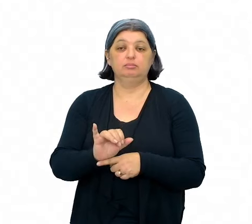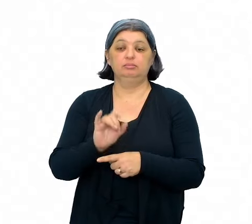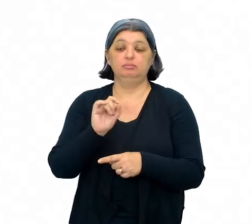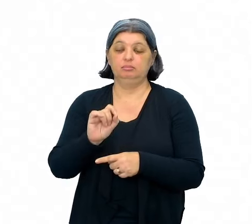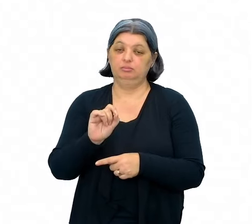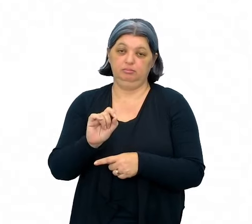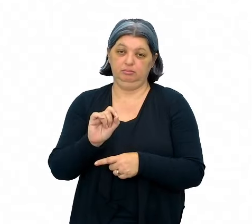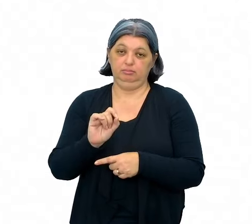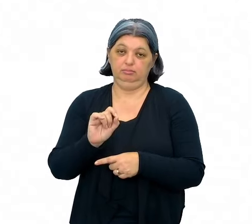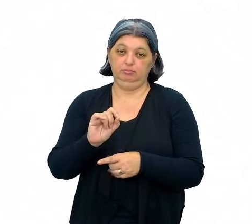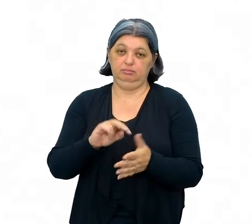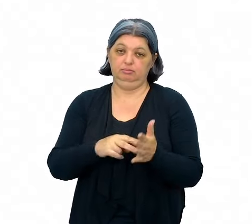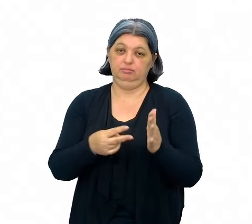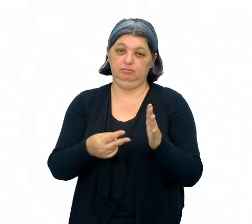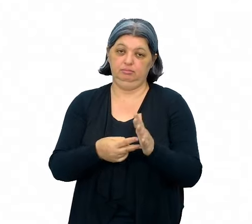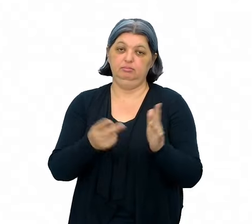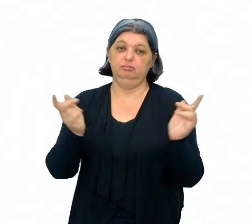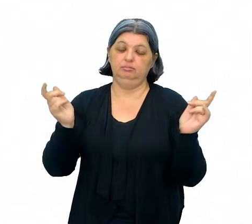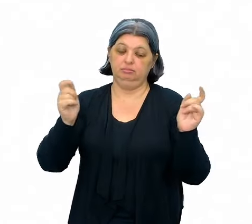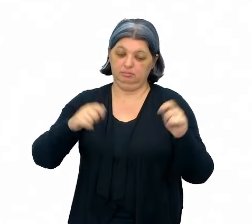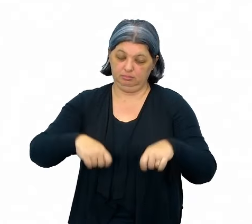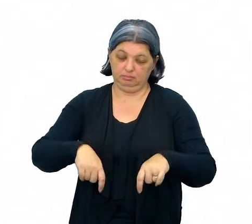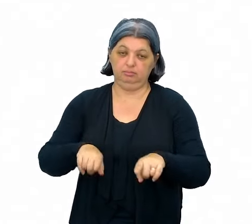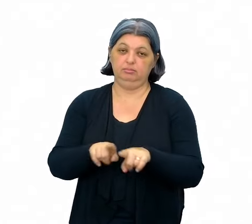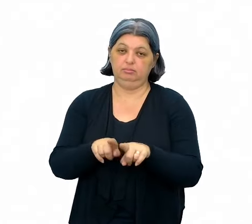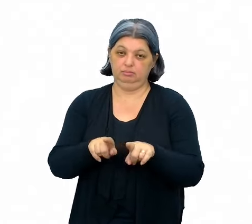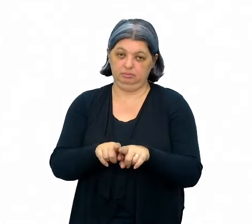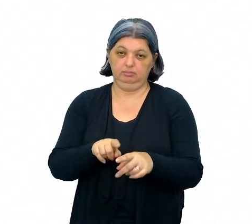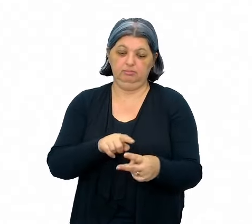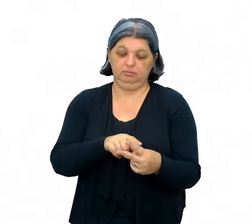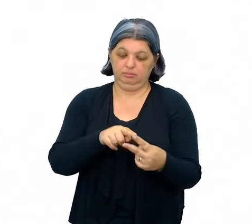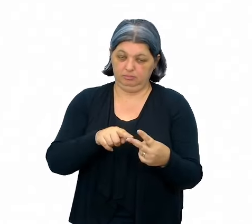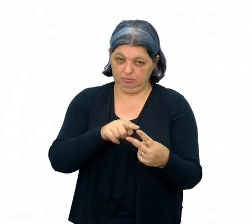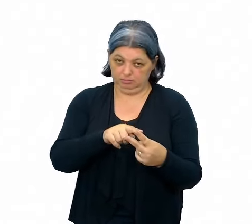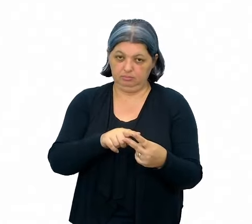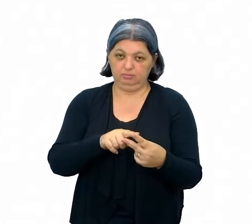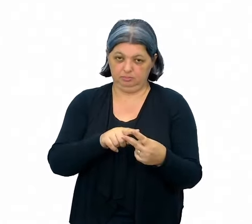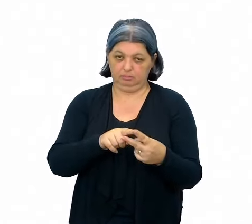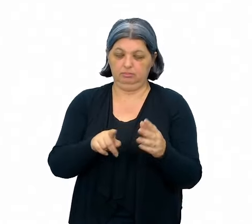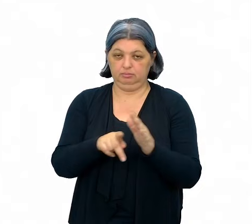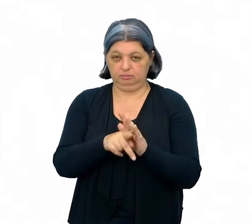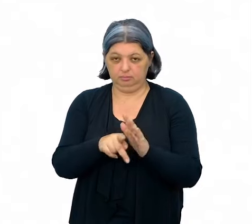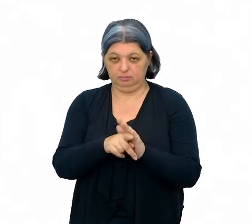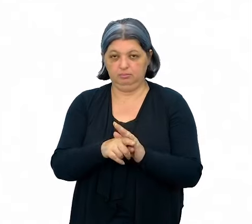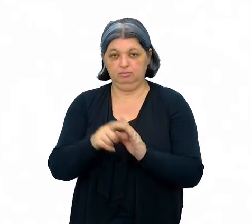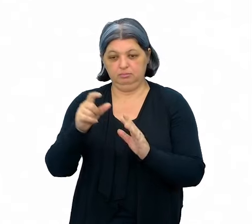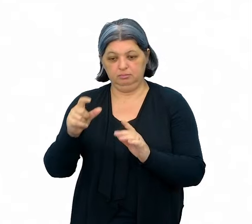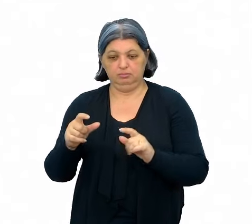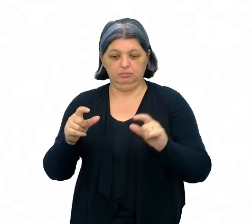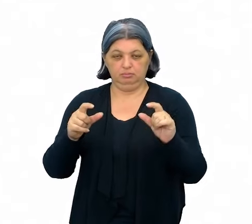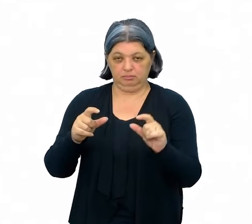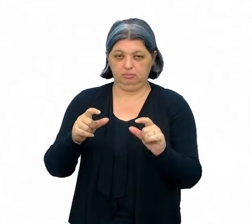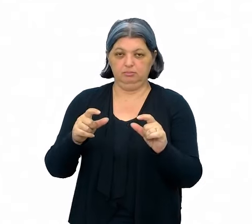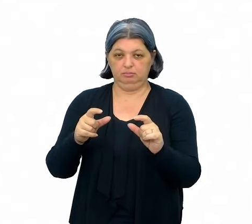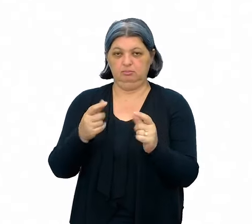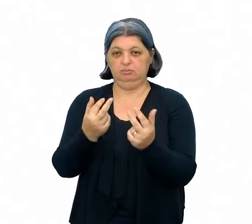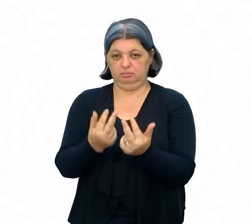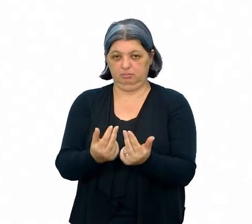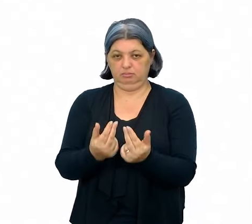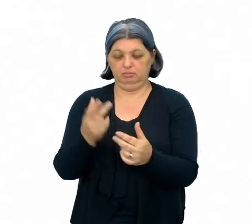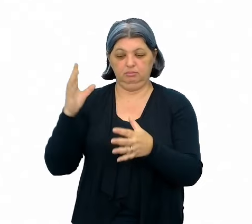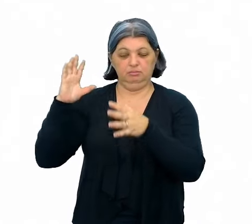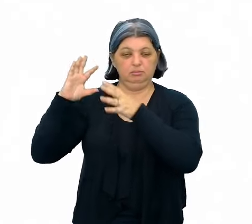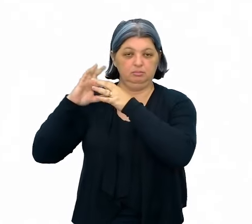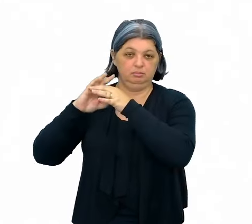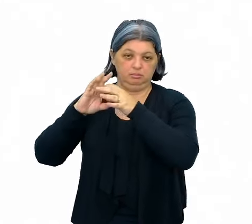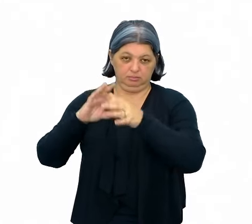também sobre as capacidades. Elas são sinônimos nesse contexto em que eu estou falando, tá?